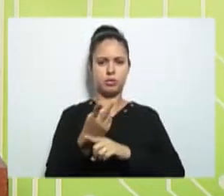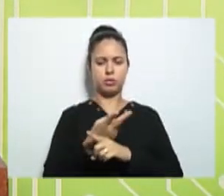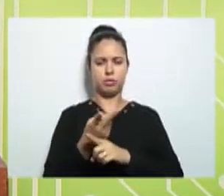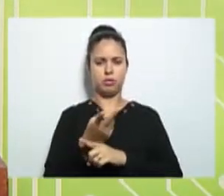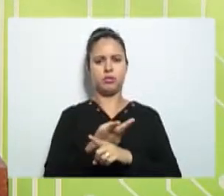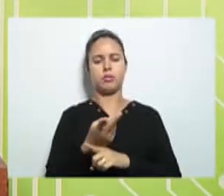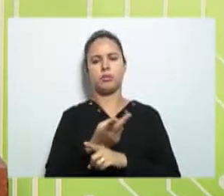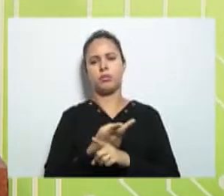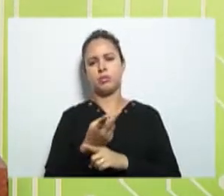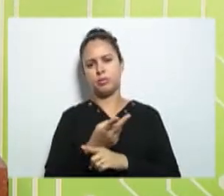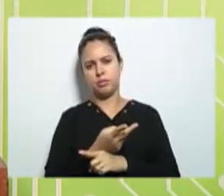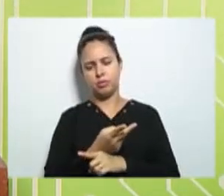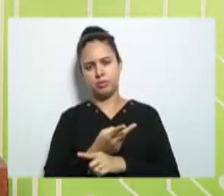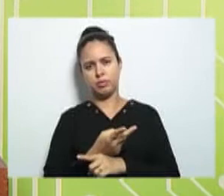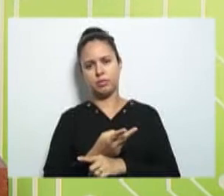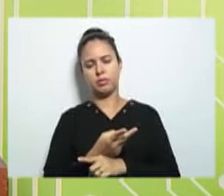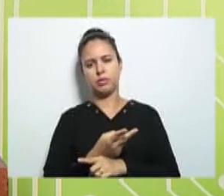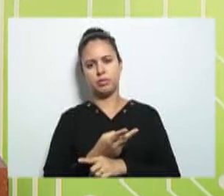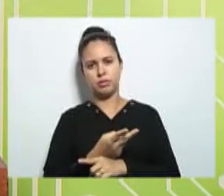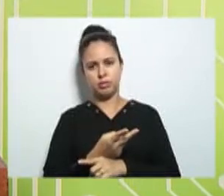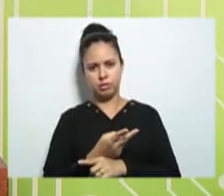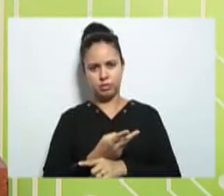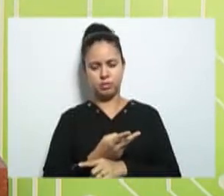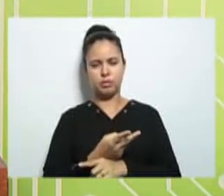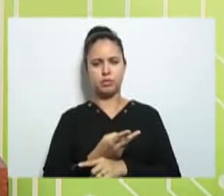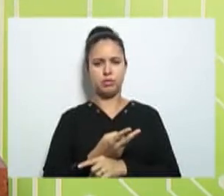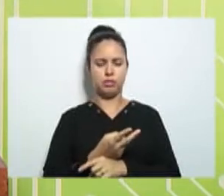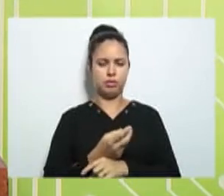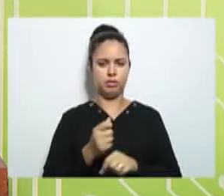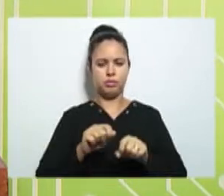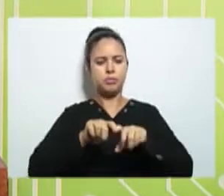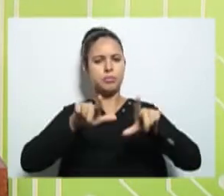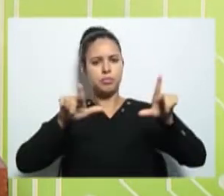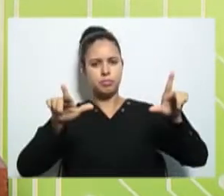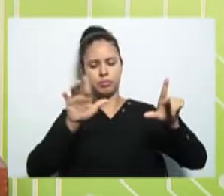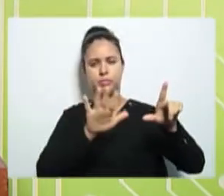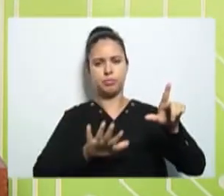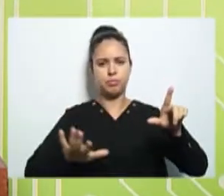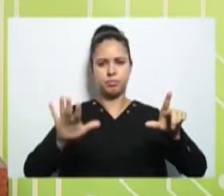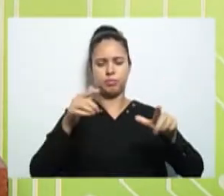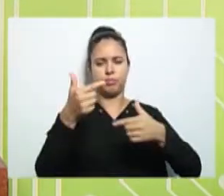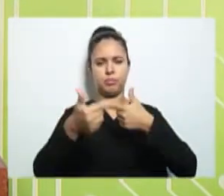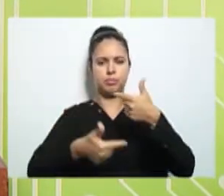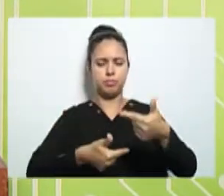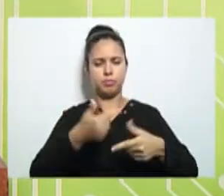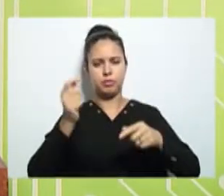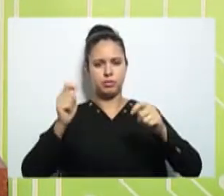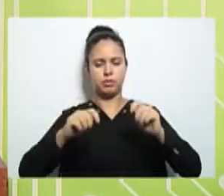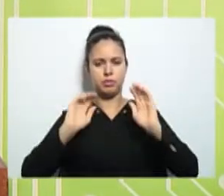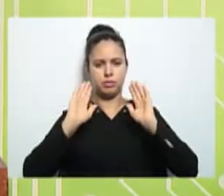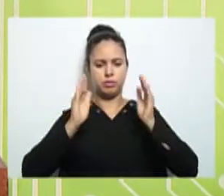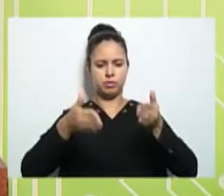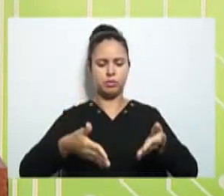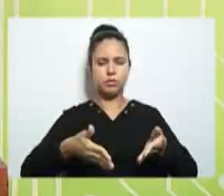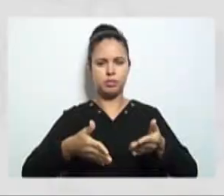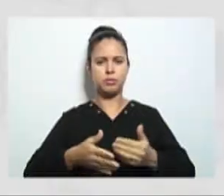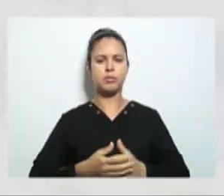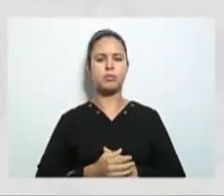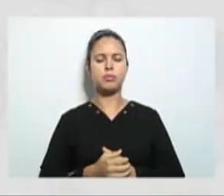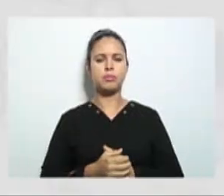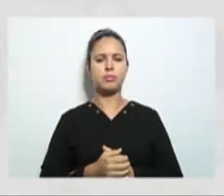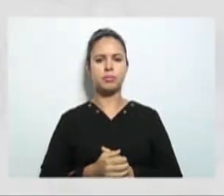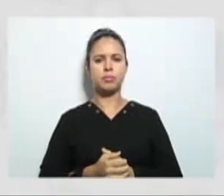né? Os atalhos aqui, os ícones na minha área de trabalho, os programas, você já vai direto ao ponto lá, tá bom,